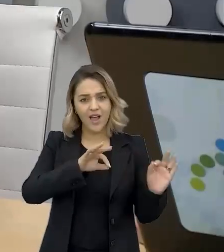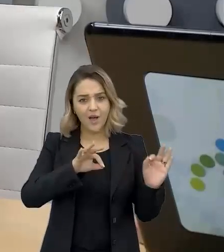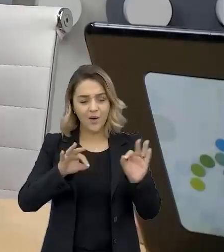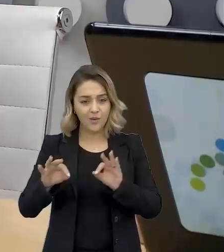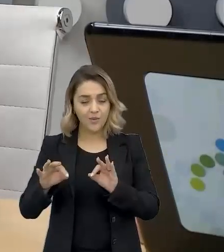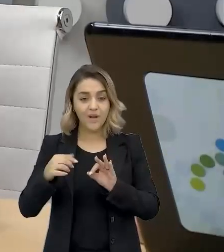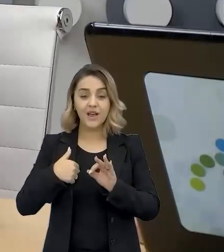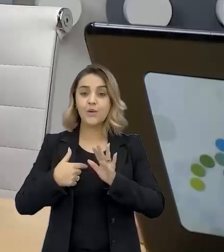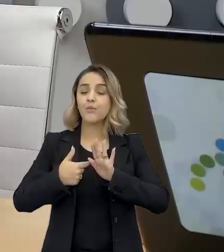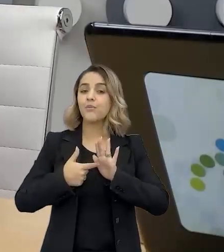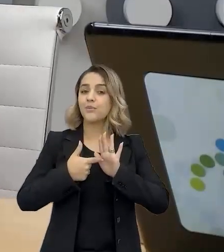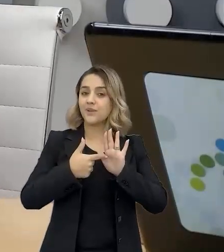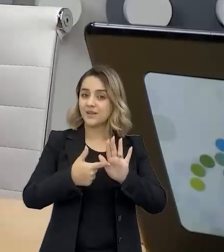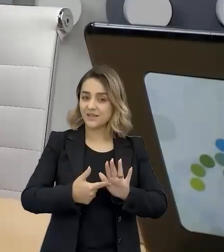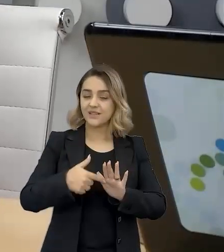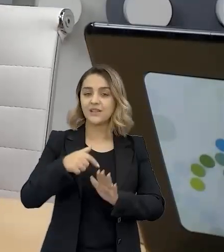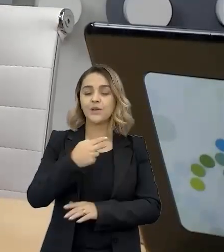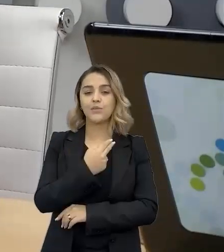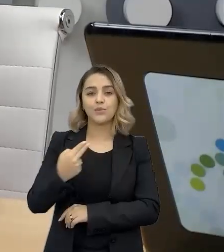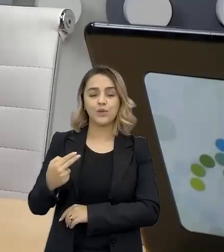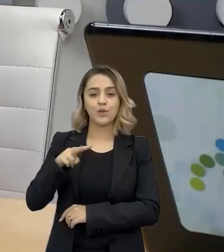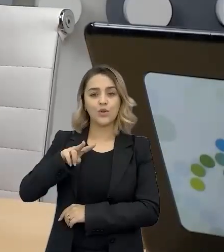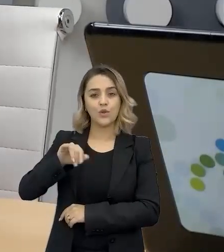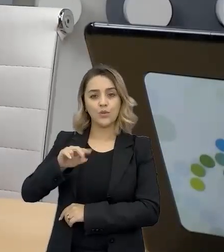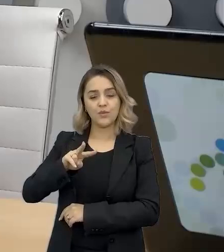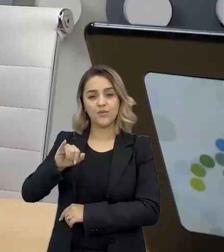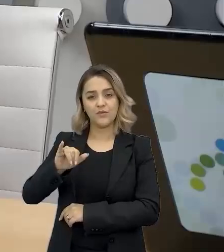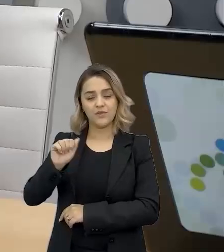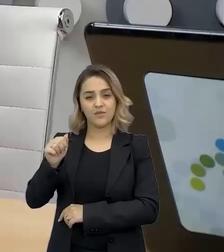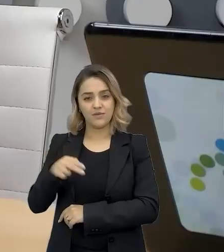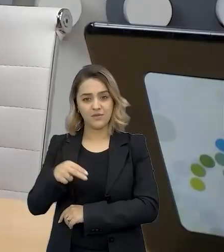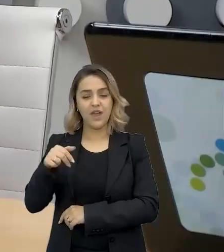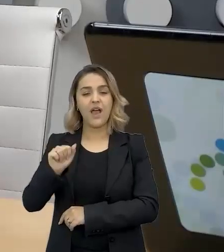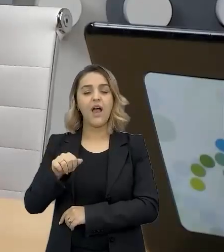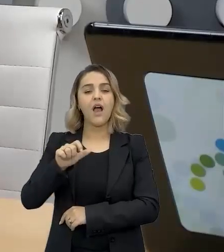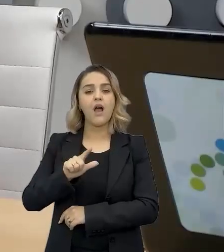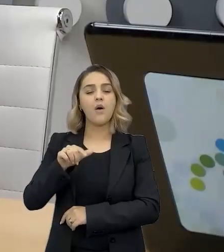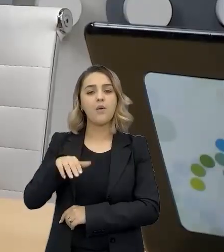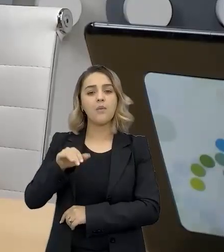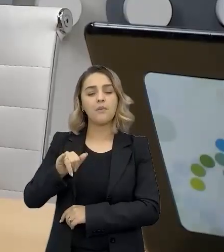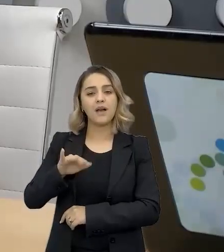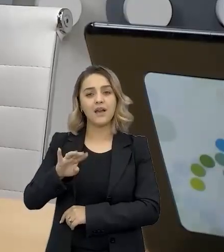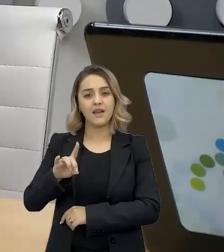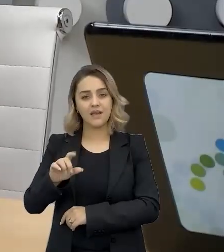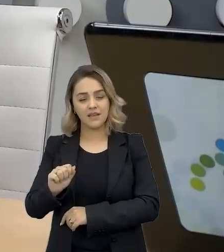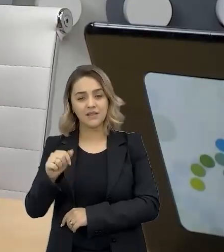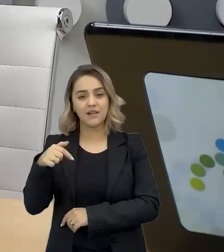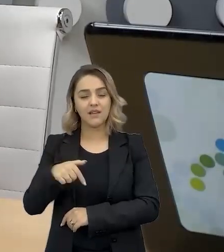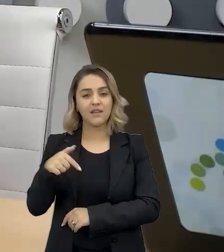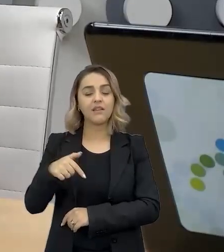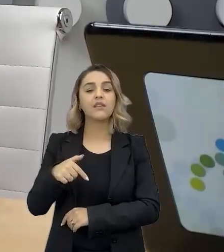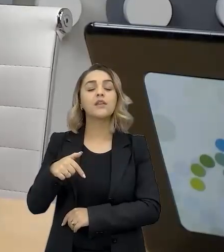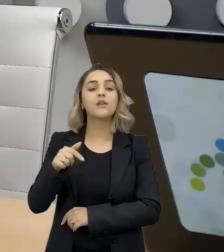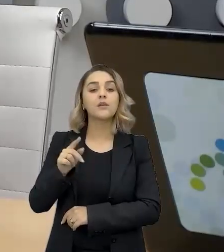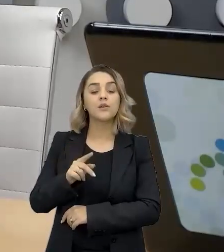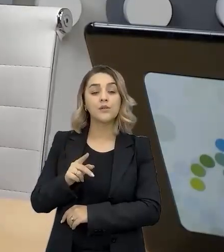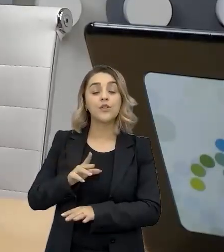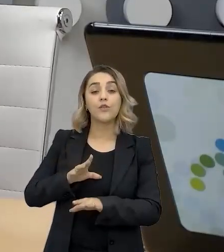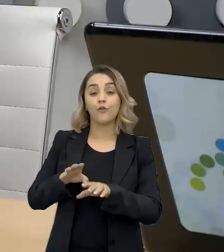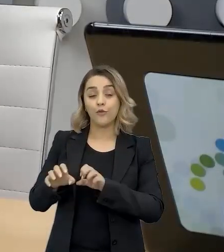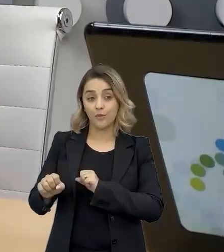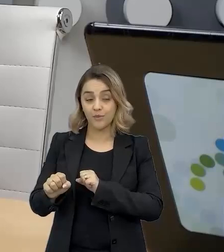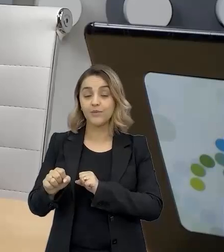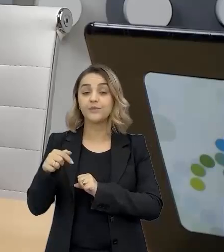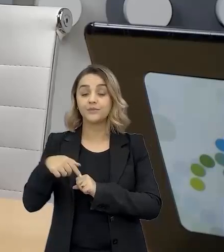vou me apresentar primeiro, eu sou a Vivian de Almeida, formadora da EFAP, sou professora, sou a formadora de códigos